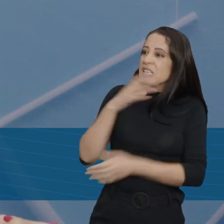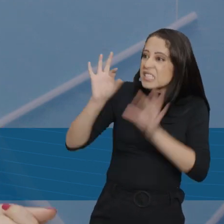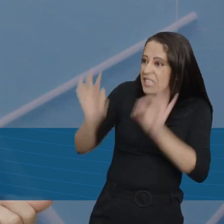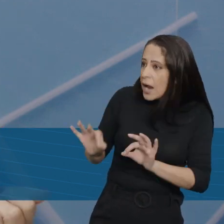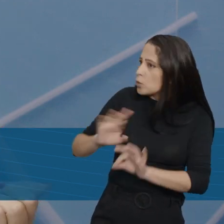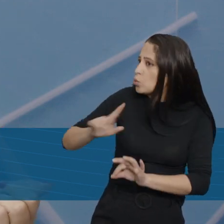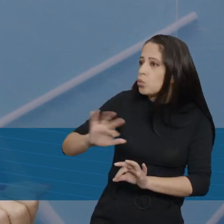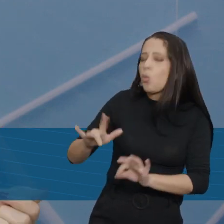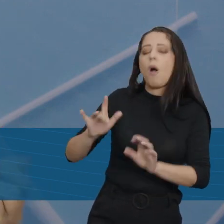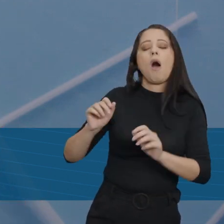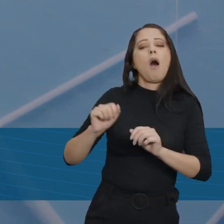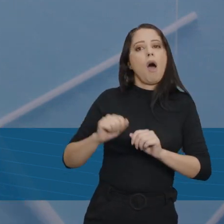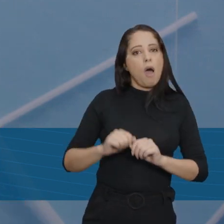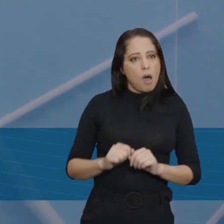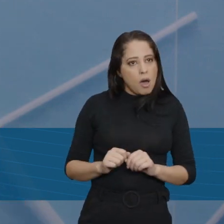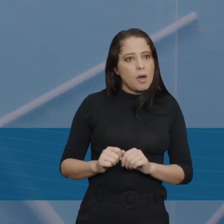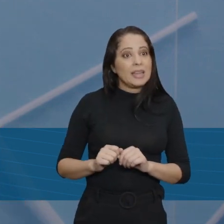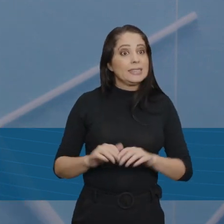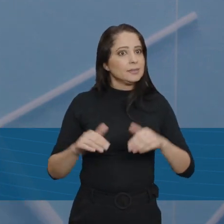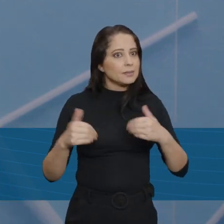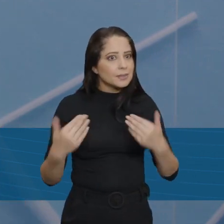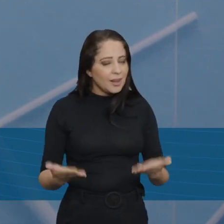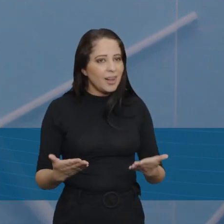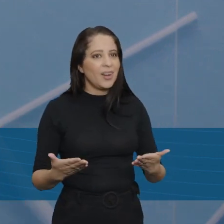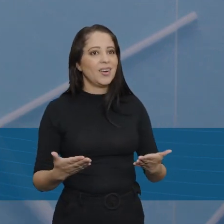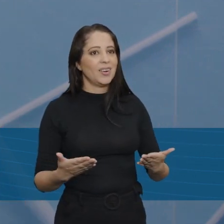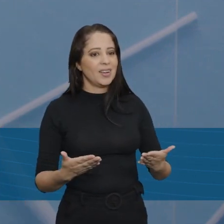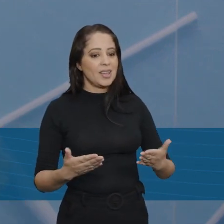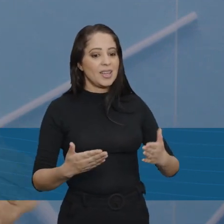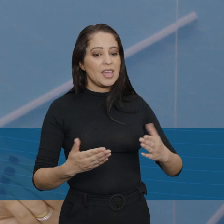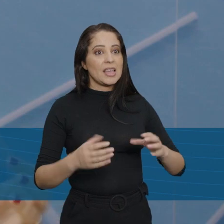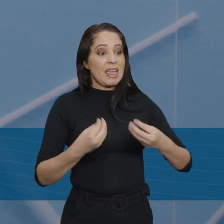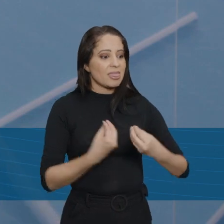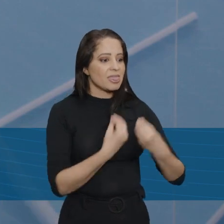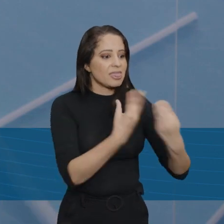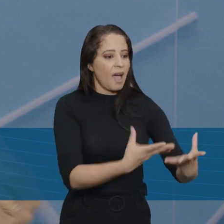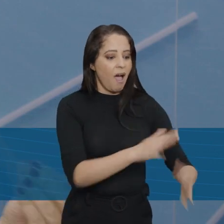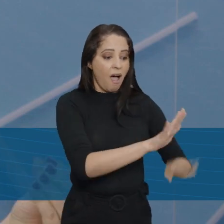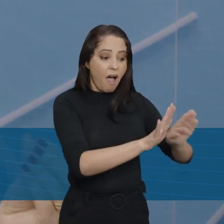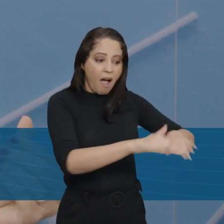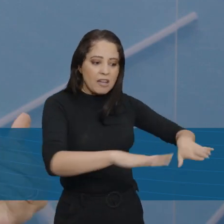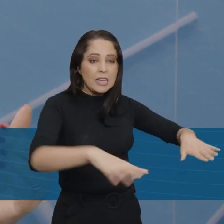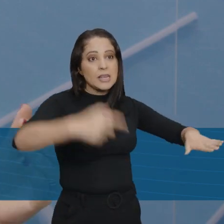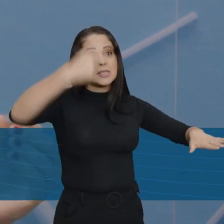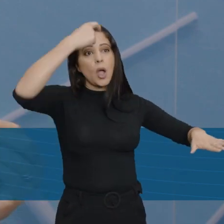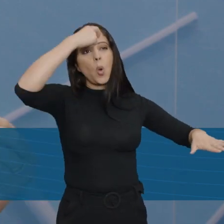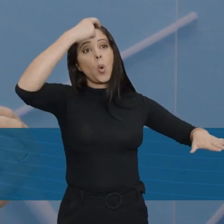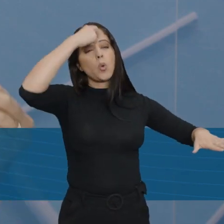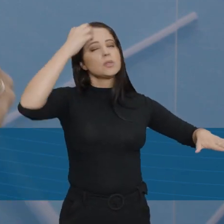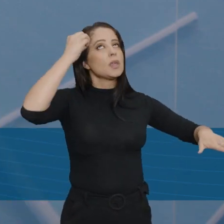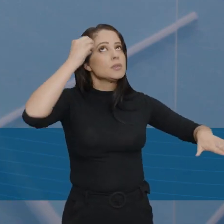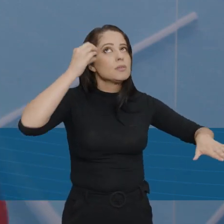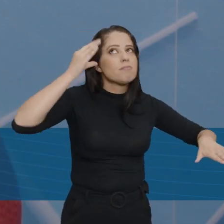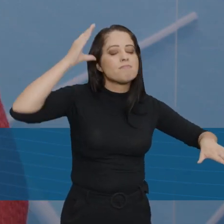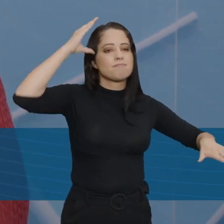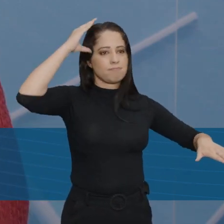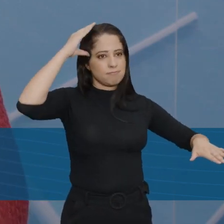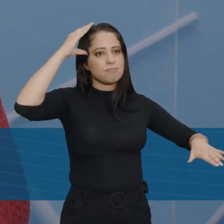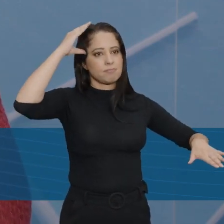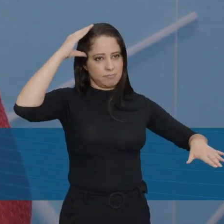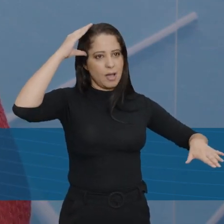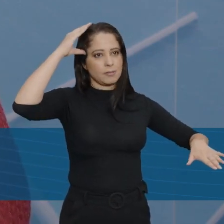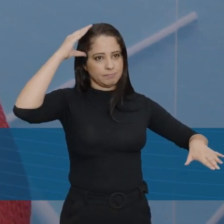não é normal, né? Então a gente vai trazendo consciência, né? Pelo menos aí